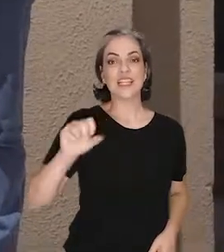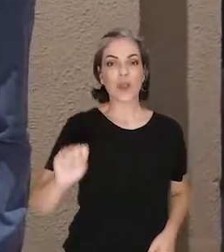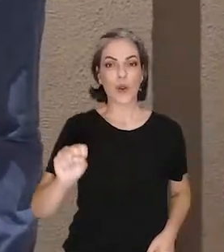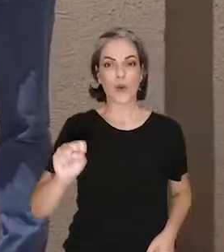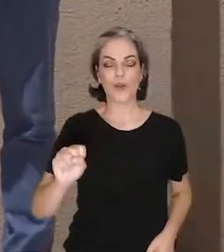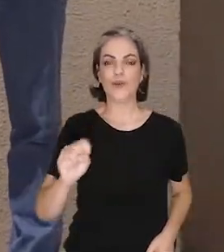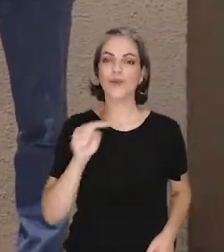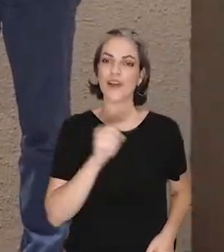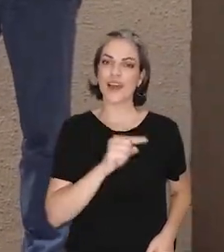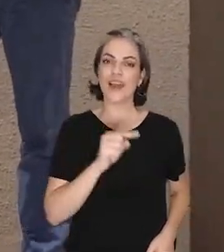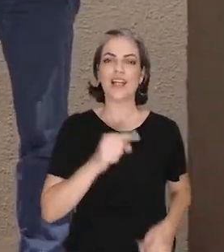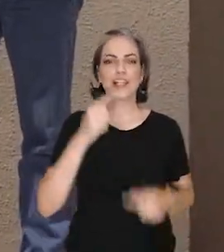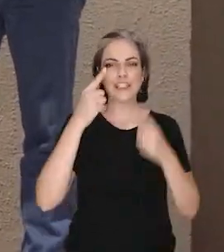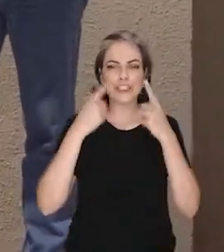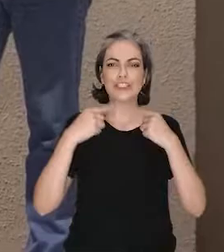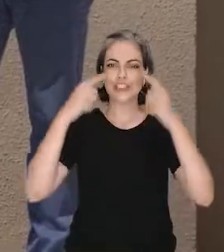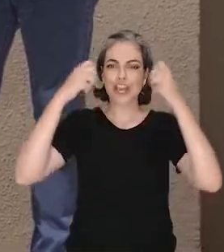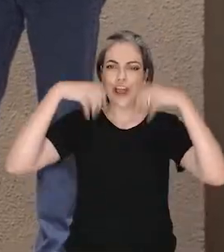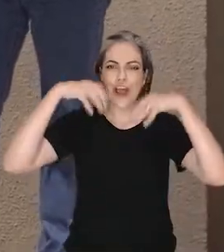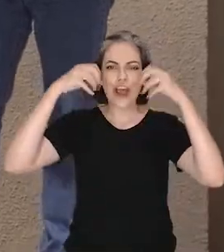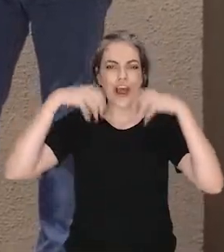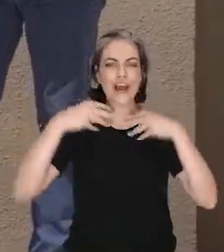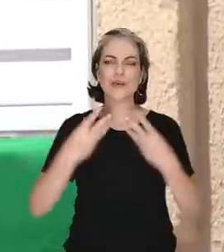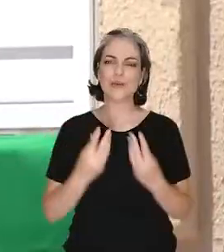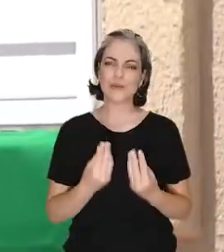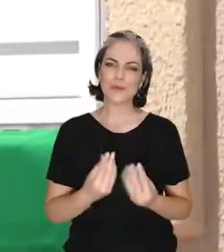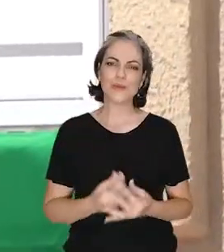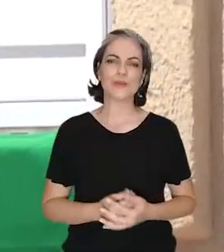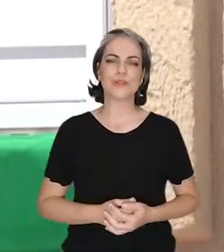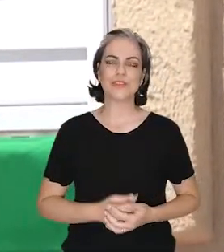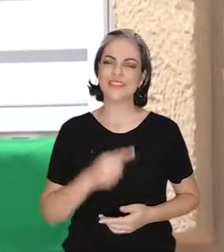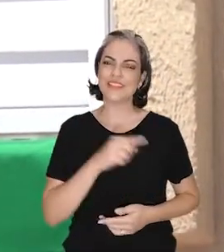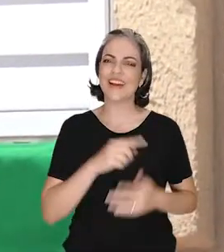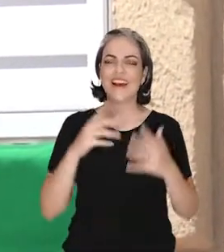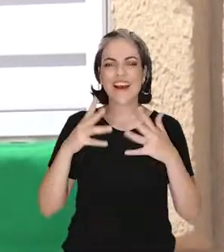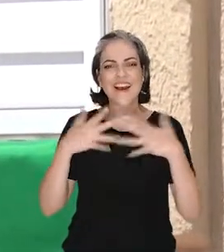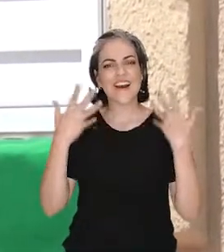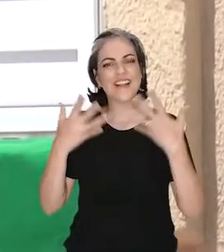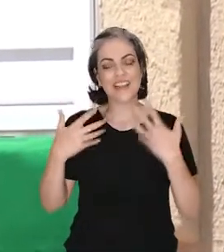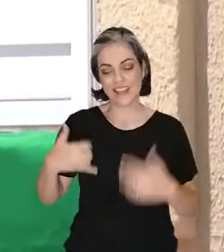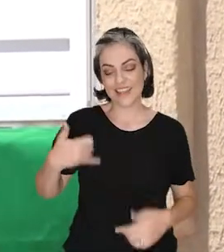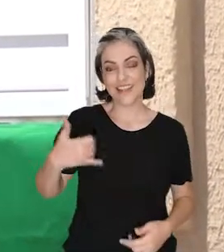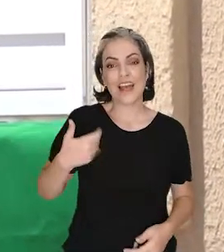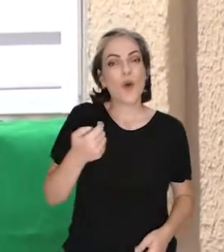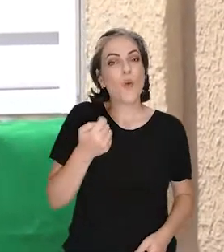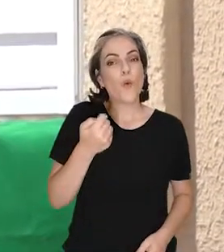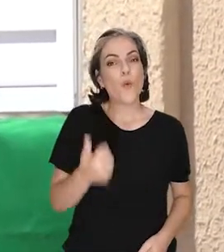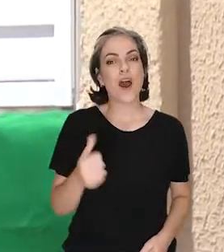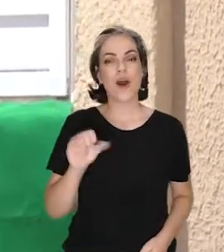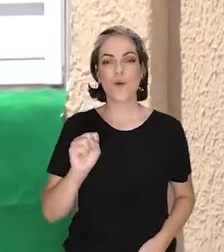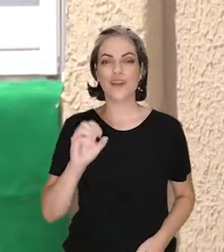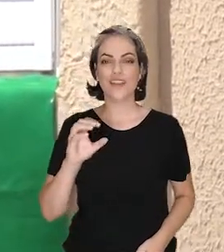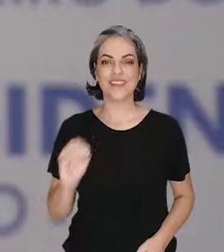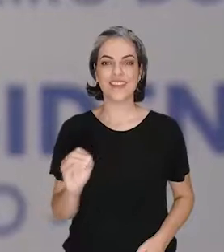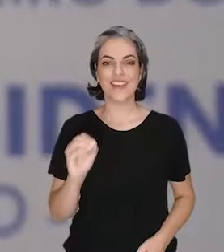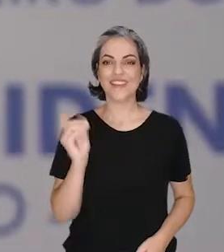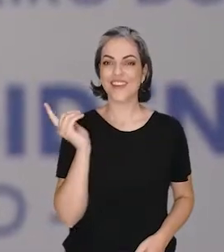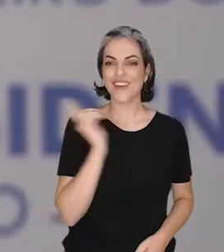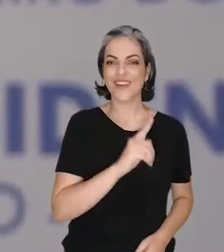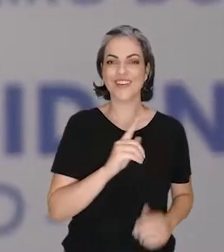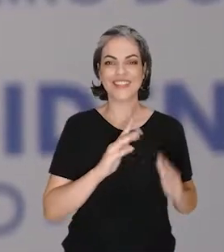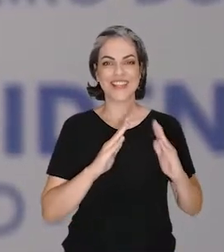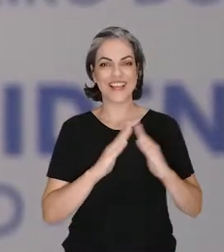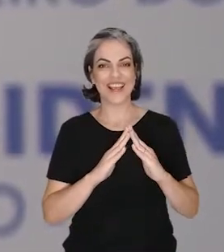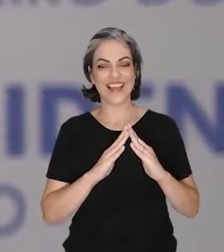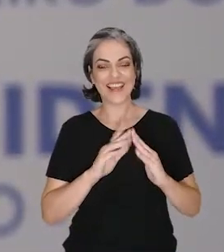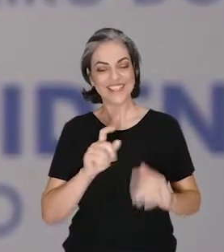idade, chorava compulsivamente. A alegria, depois de quase 80 anos, receber as